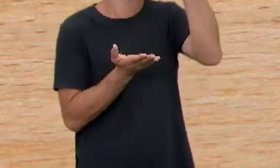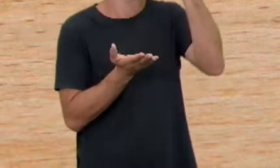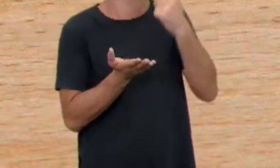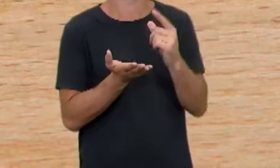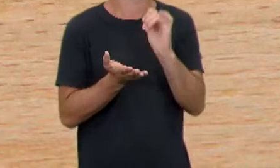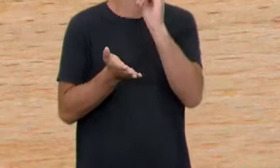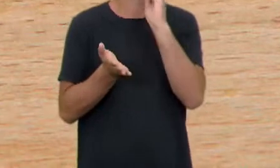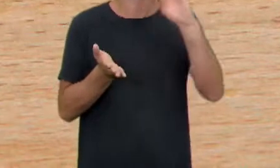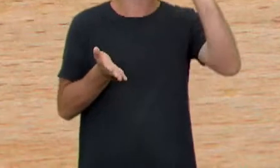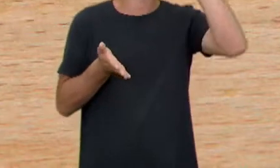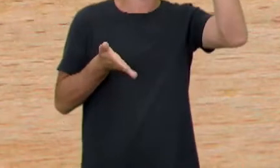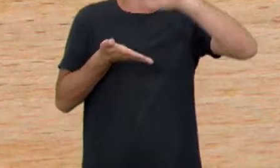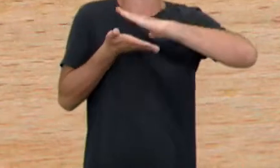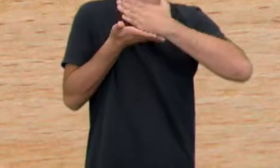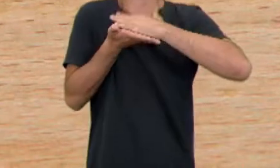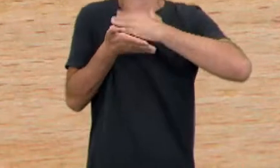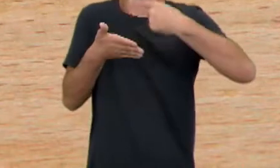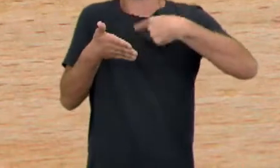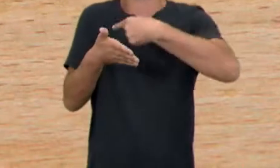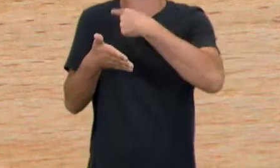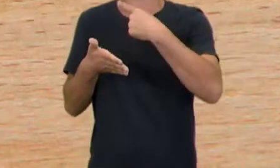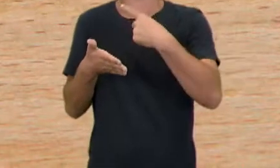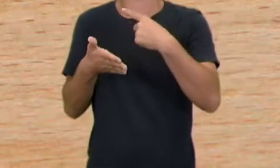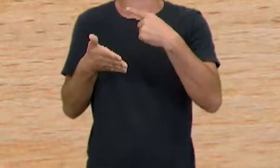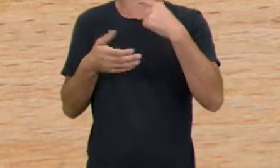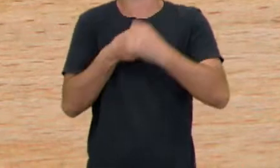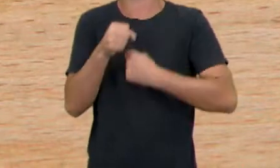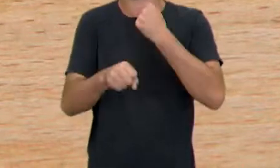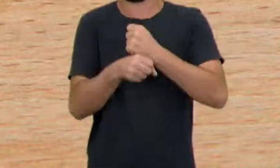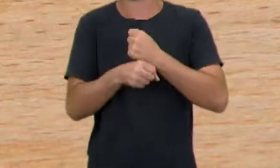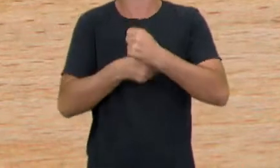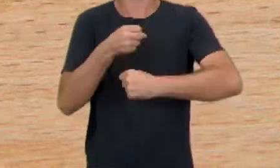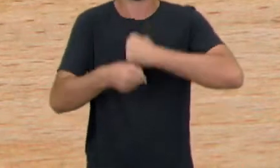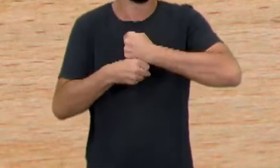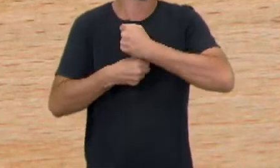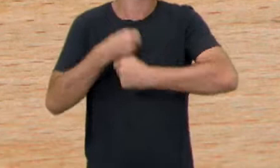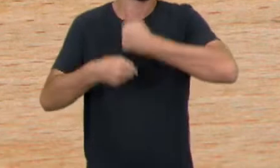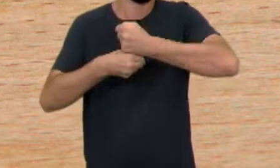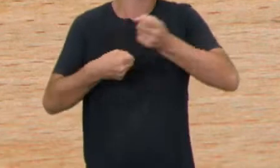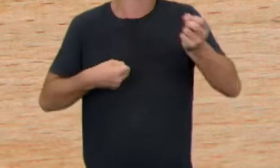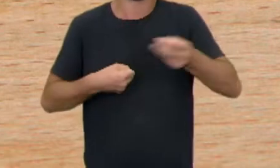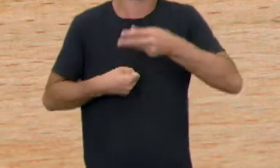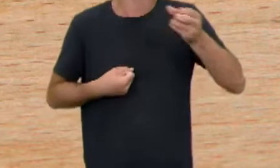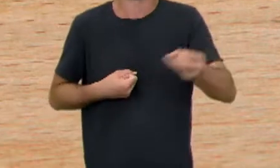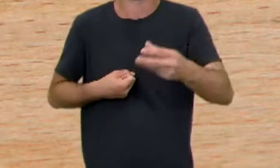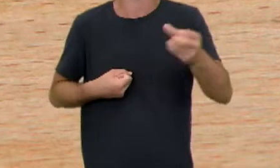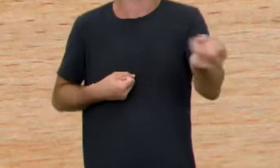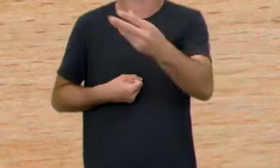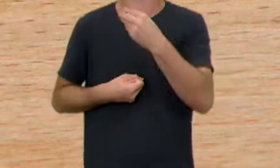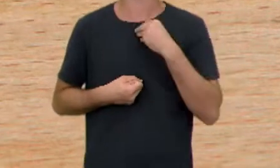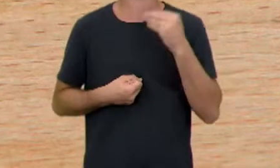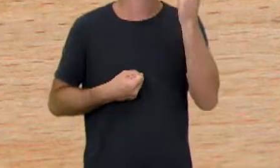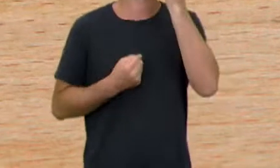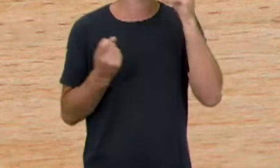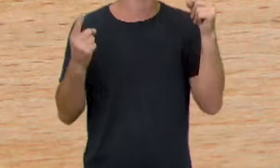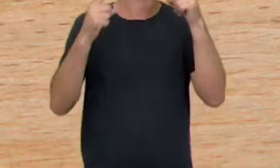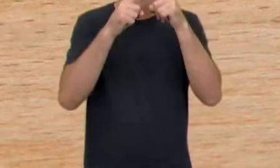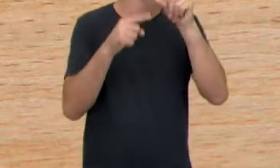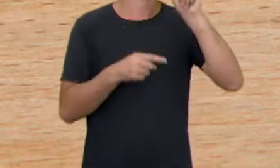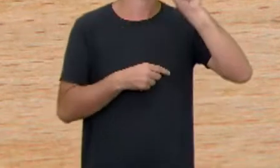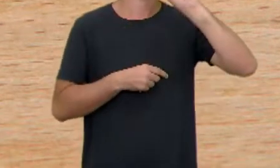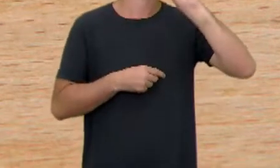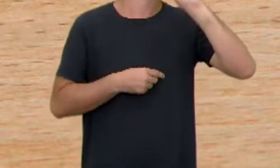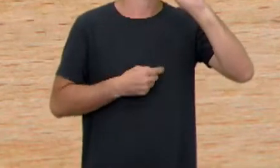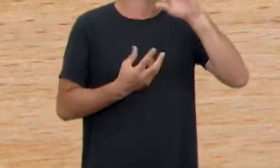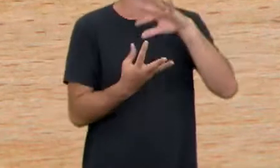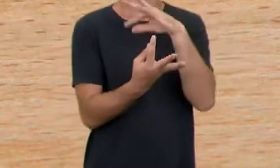calendário, porque o calendário tem todo ano, ele se renova, e eu uso muito a arte no calendário, então,